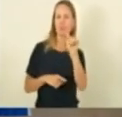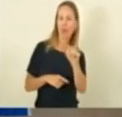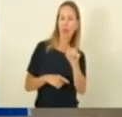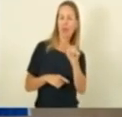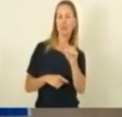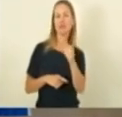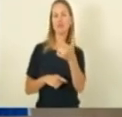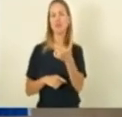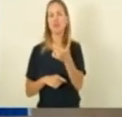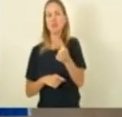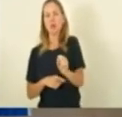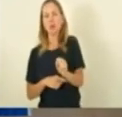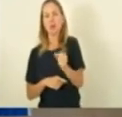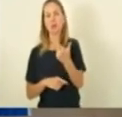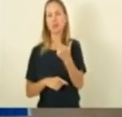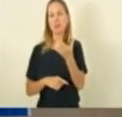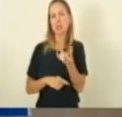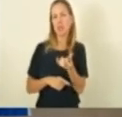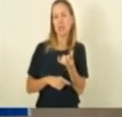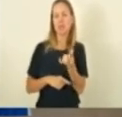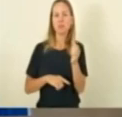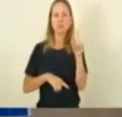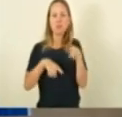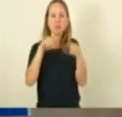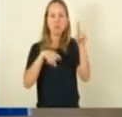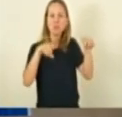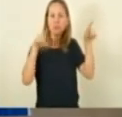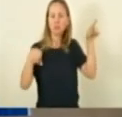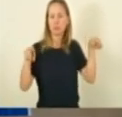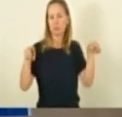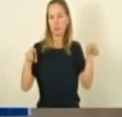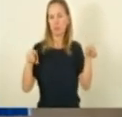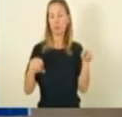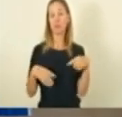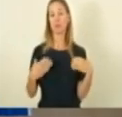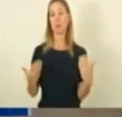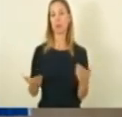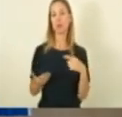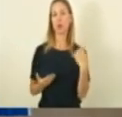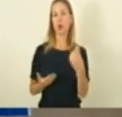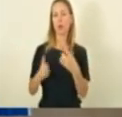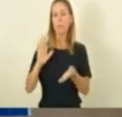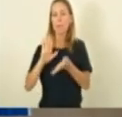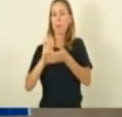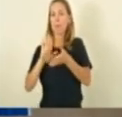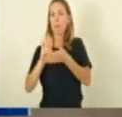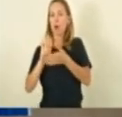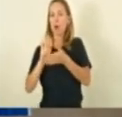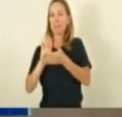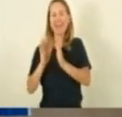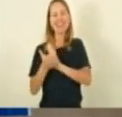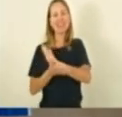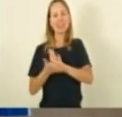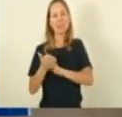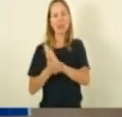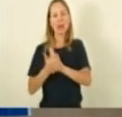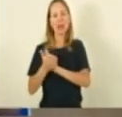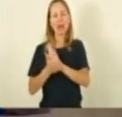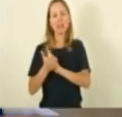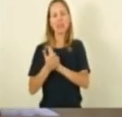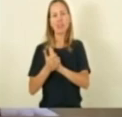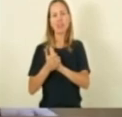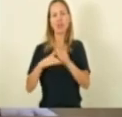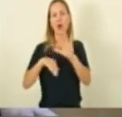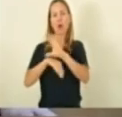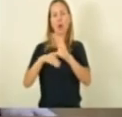28%, que são 26%, que são... Enfim. Então, nós não estamos propondo nada inconstitucional. Muito